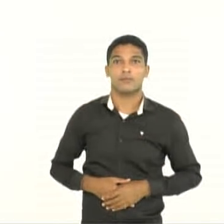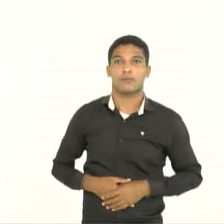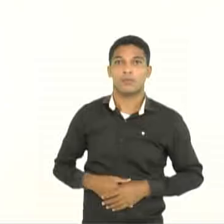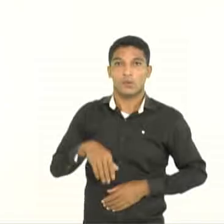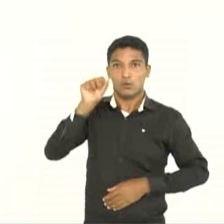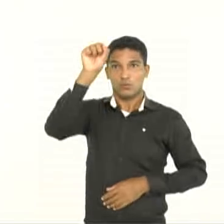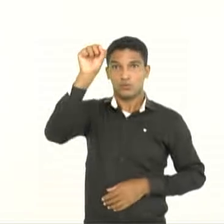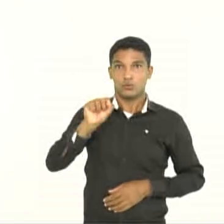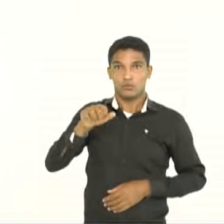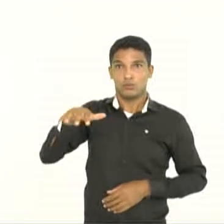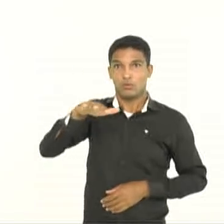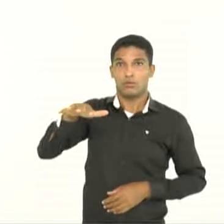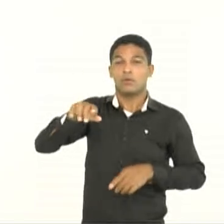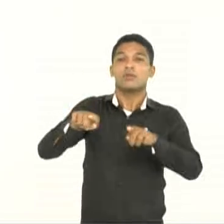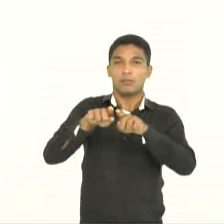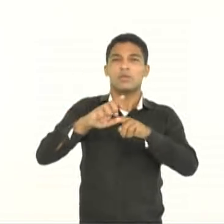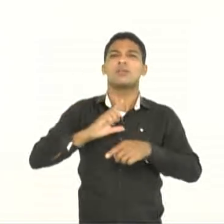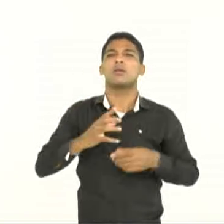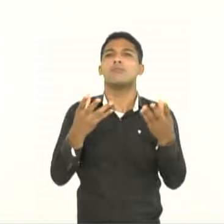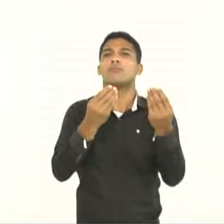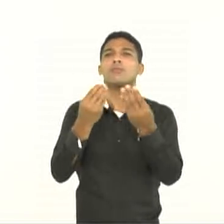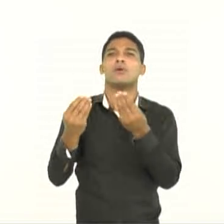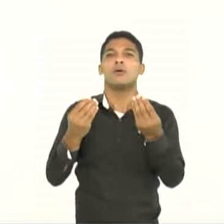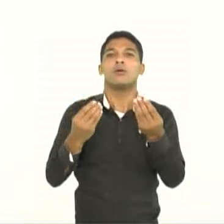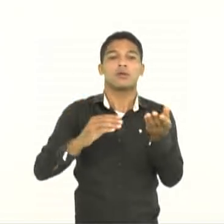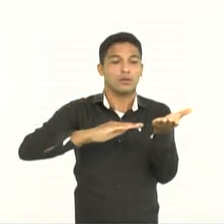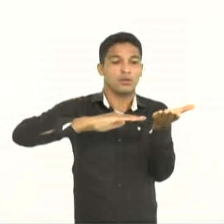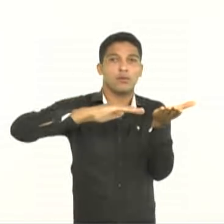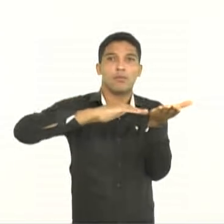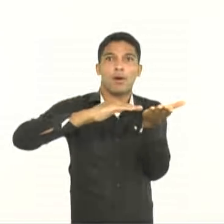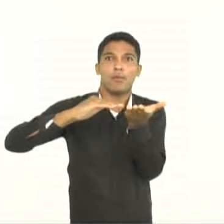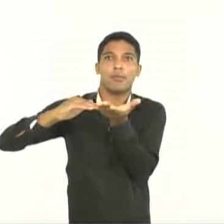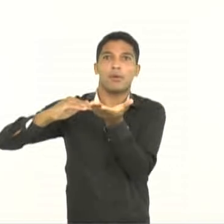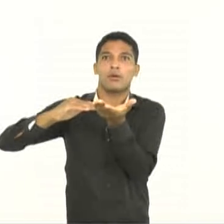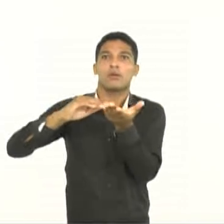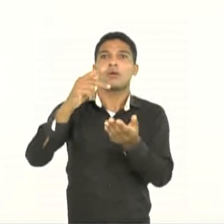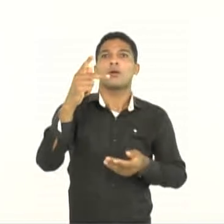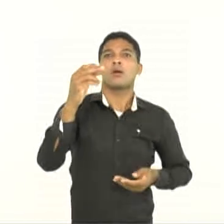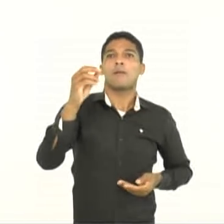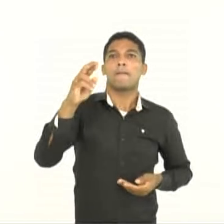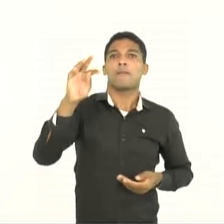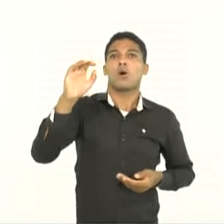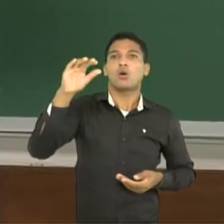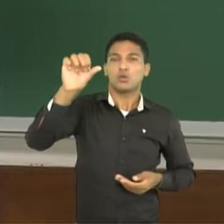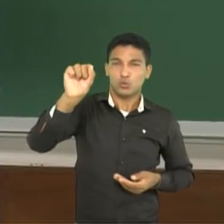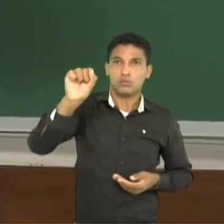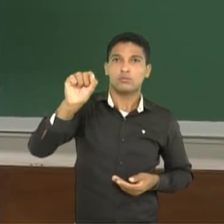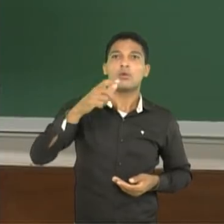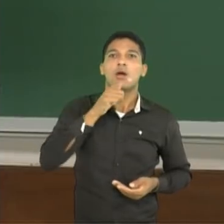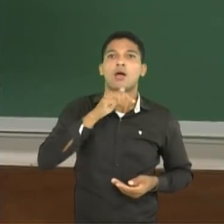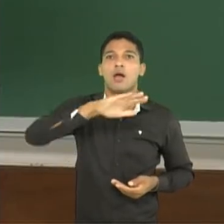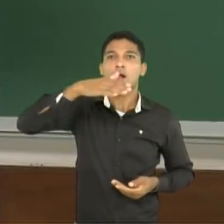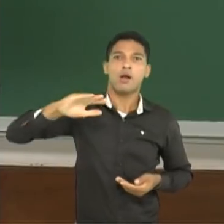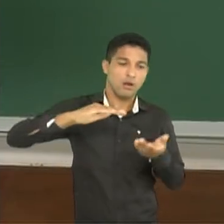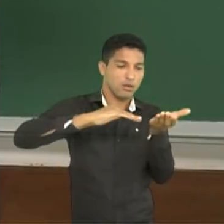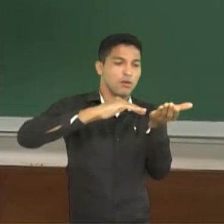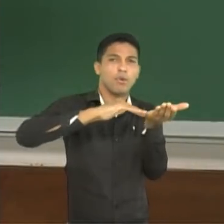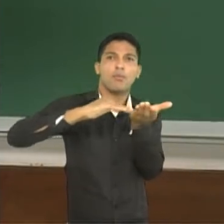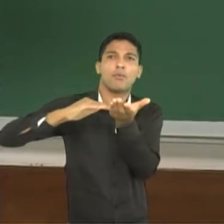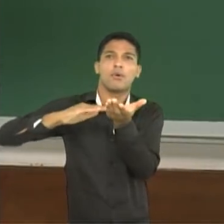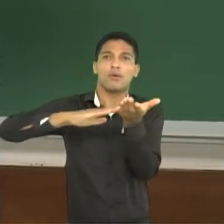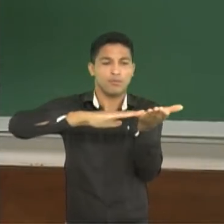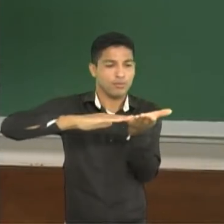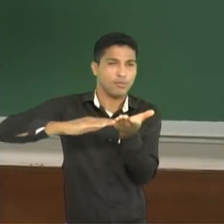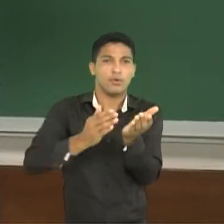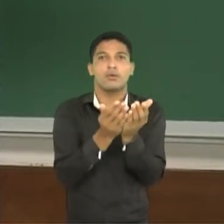os portos, né? Vejam o quanto é importante eu ter os portos. Nós já falamos deles e aqui vamos dar exemplos. O de Paranaguá, por